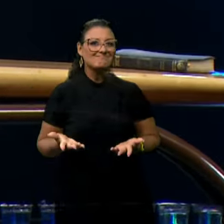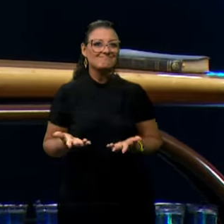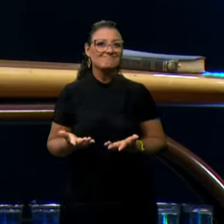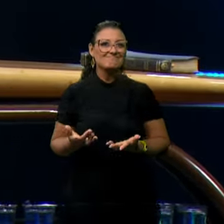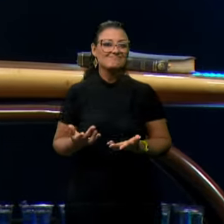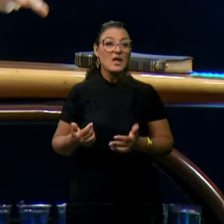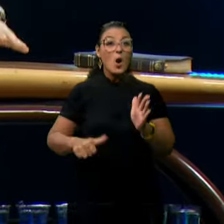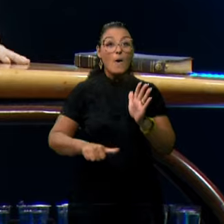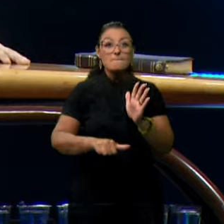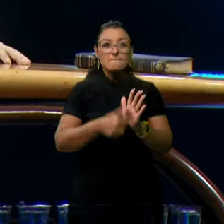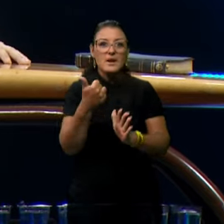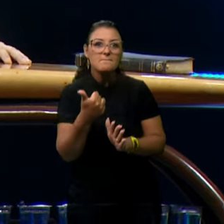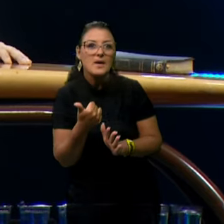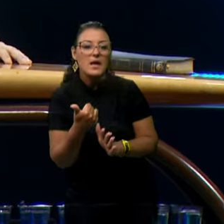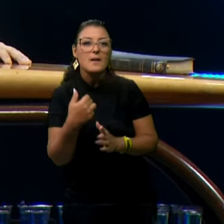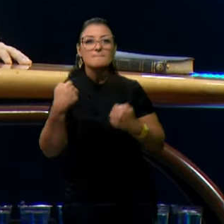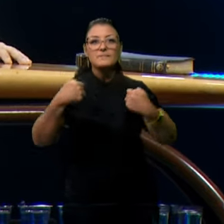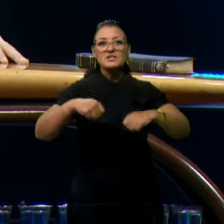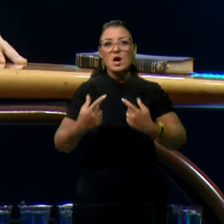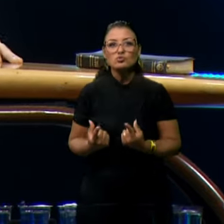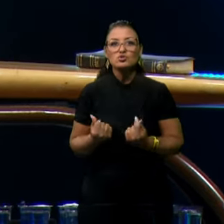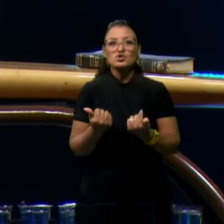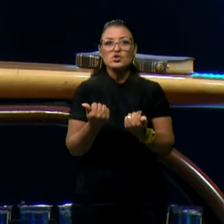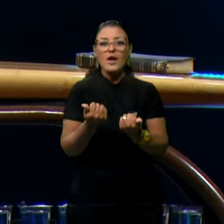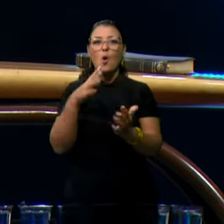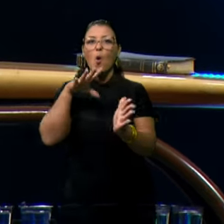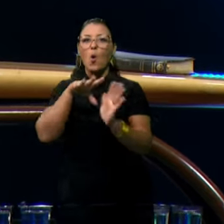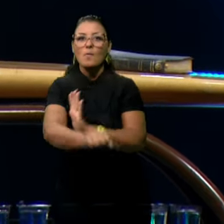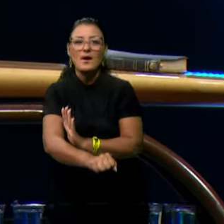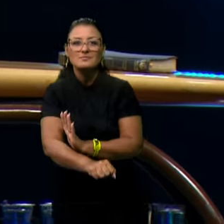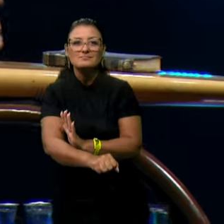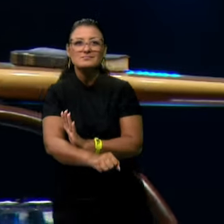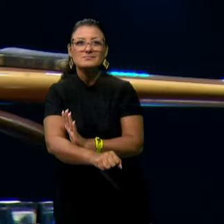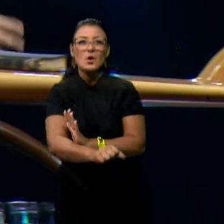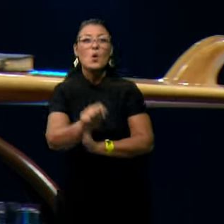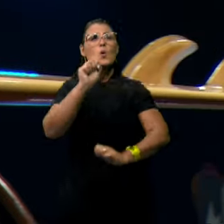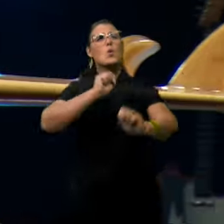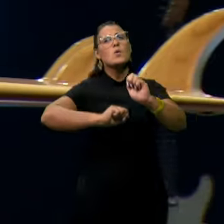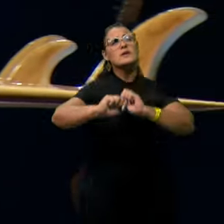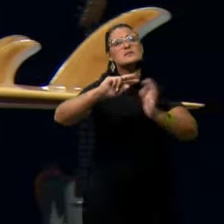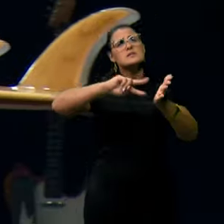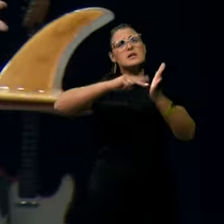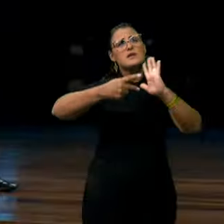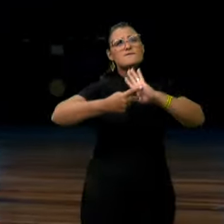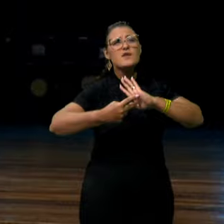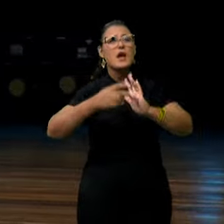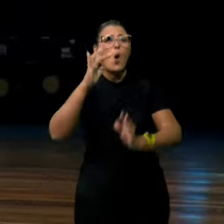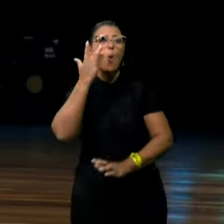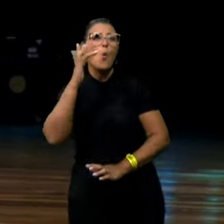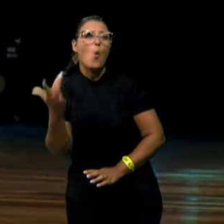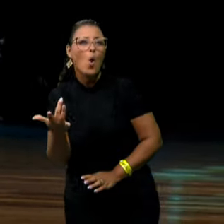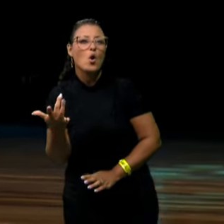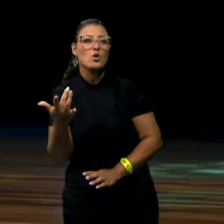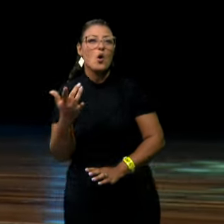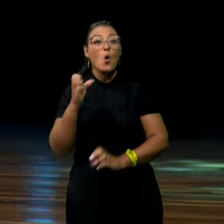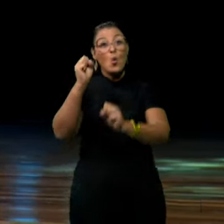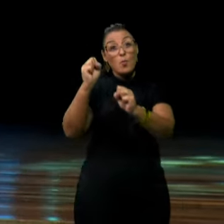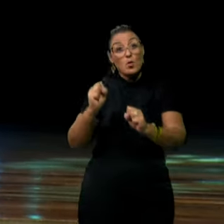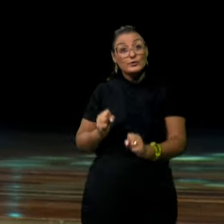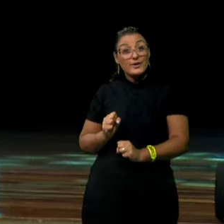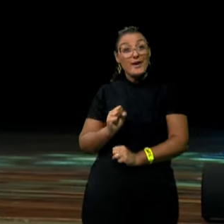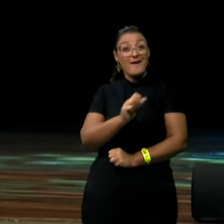tem que eliminar o circulante segundo o teu ouro o teu ouro a riqueza o poder a prosperidade O Legado